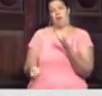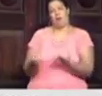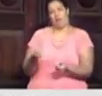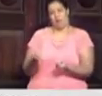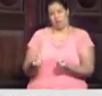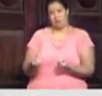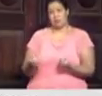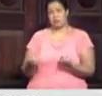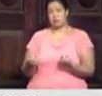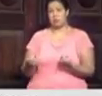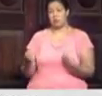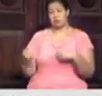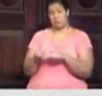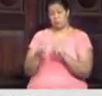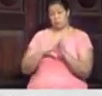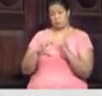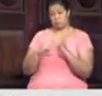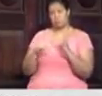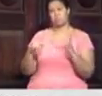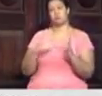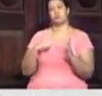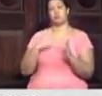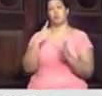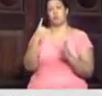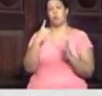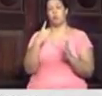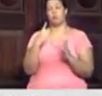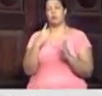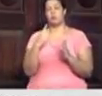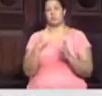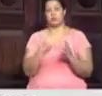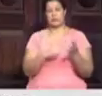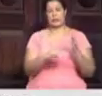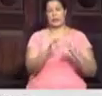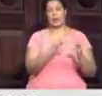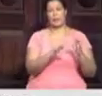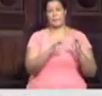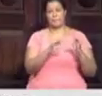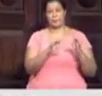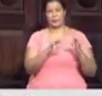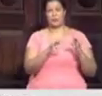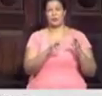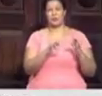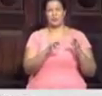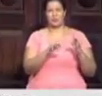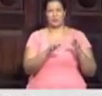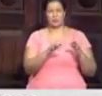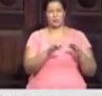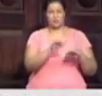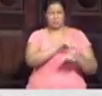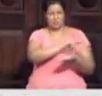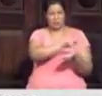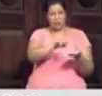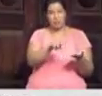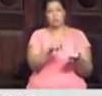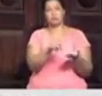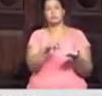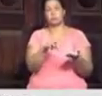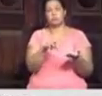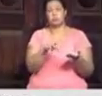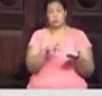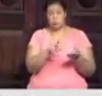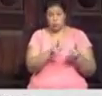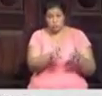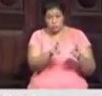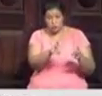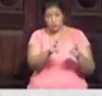cingiria a SEDAI, permitindo que a produção, tratamento de água e macrodistribuição, emenda também apresentada pelo deputado Conte Bittencourt, ficasse